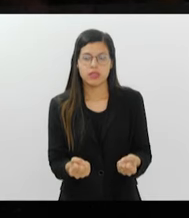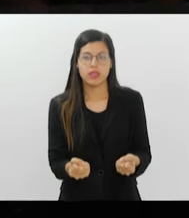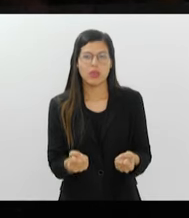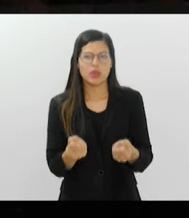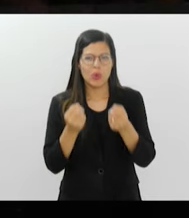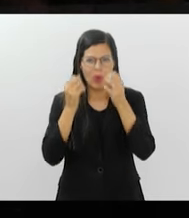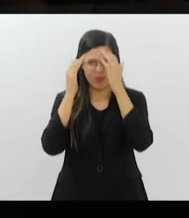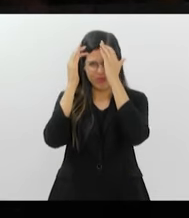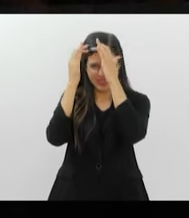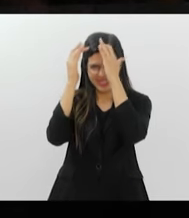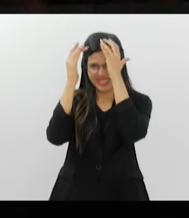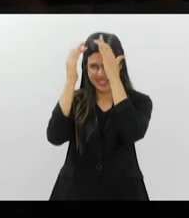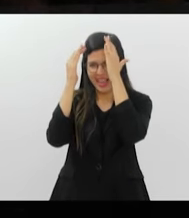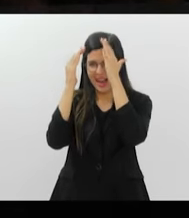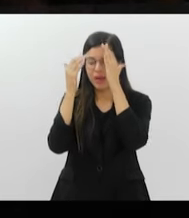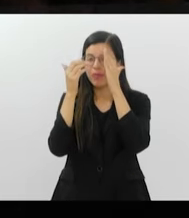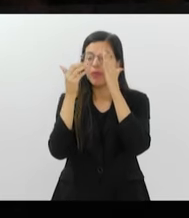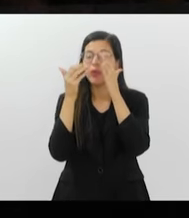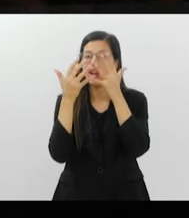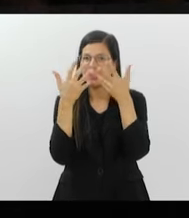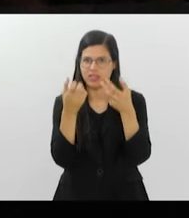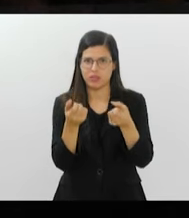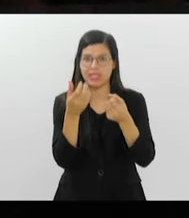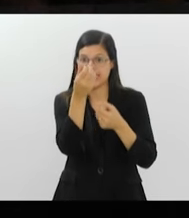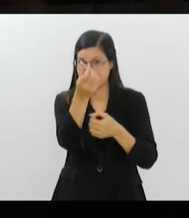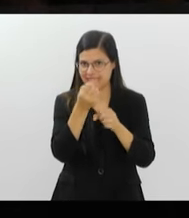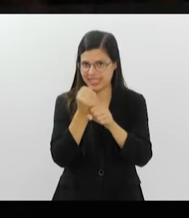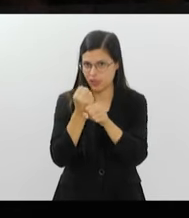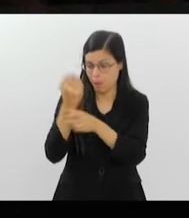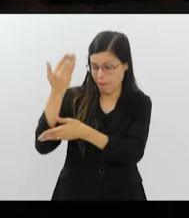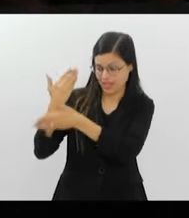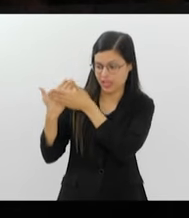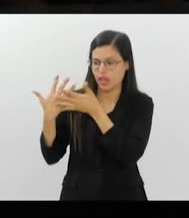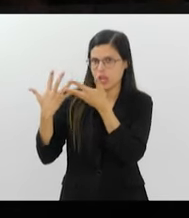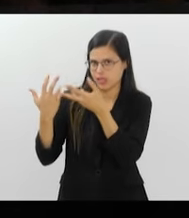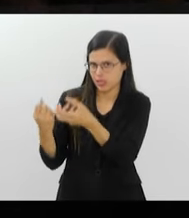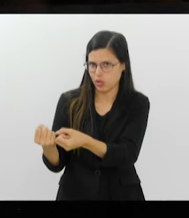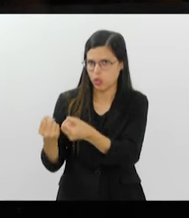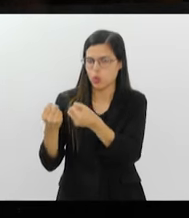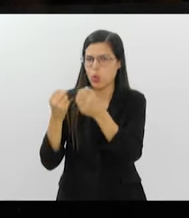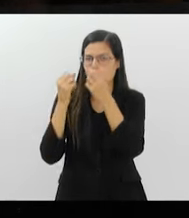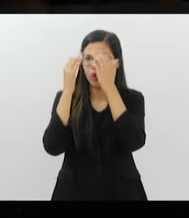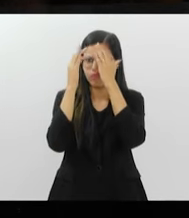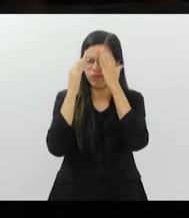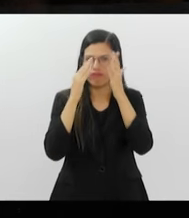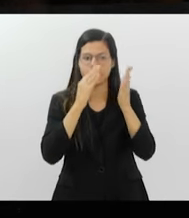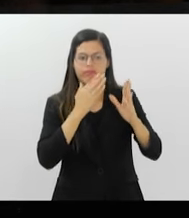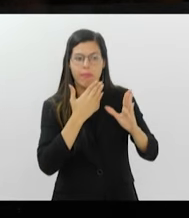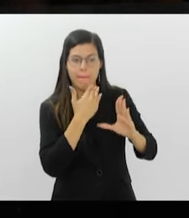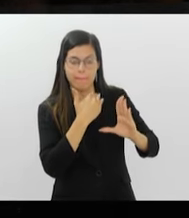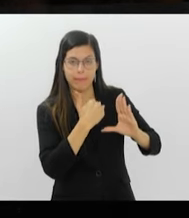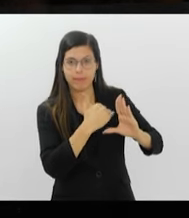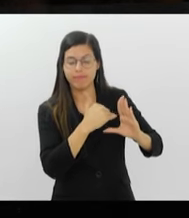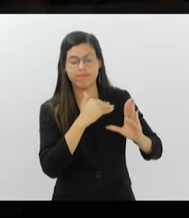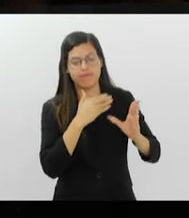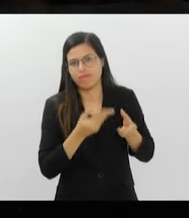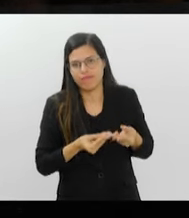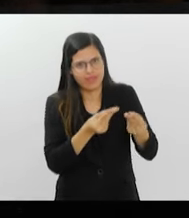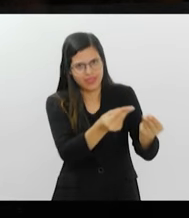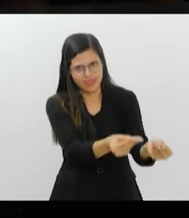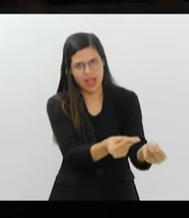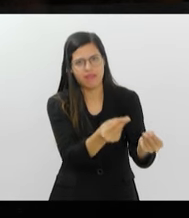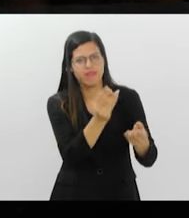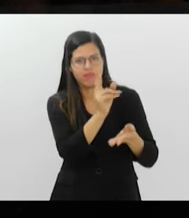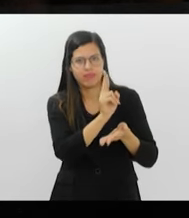há 6 anos atrás para que a Universidade de São Paulo